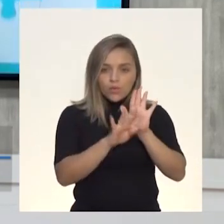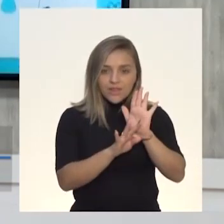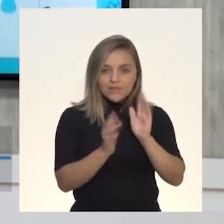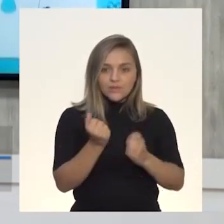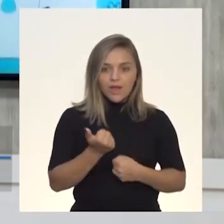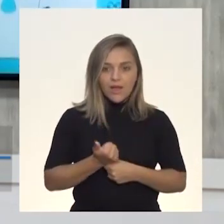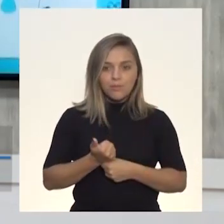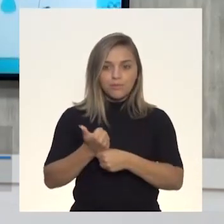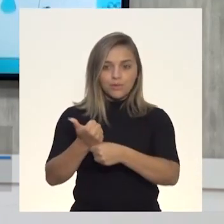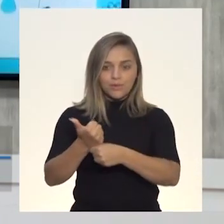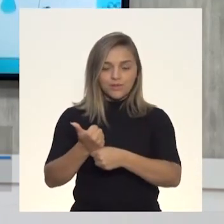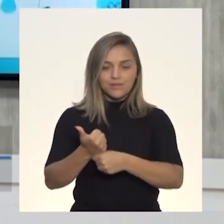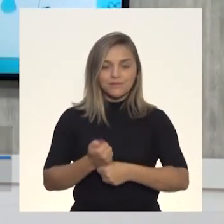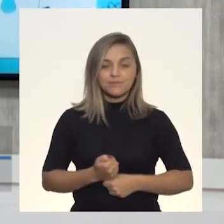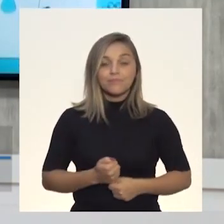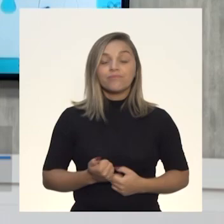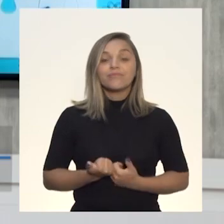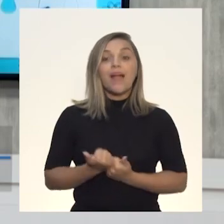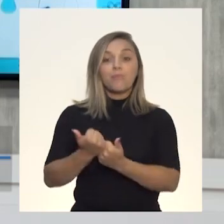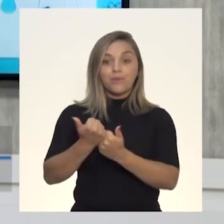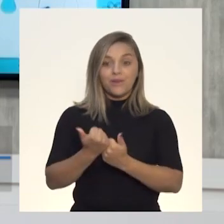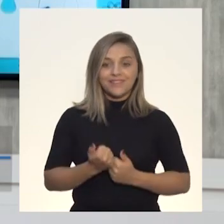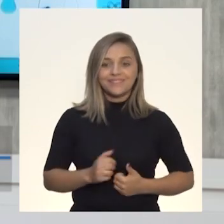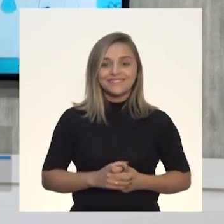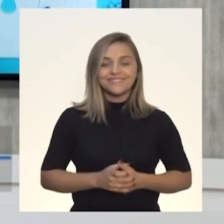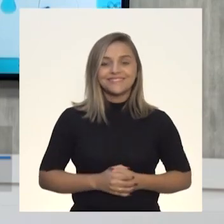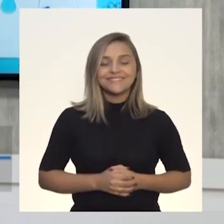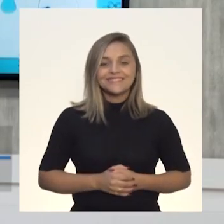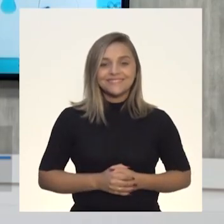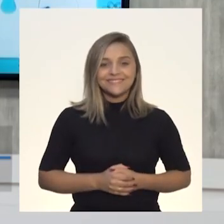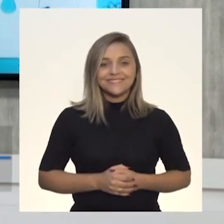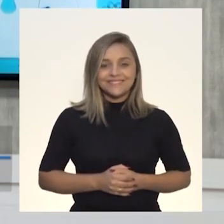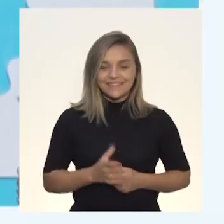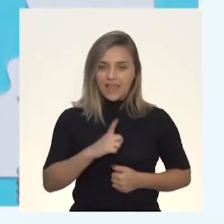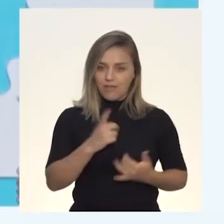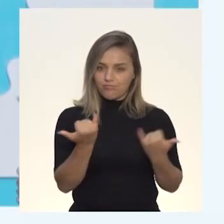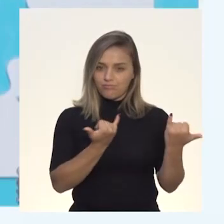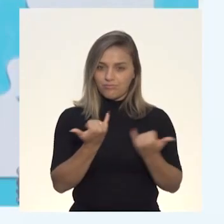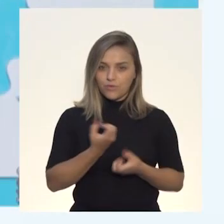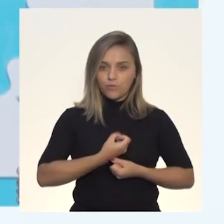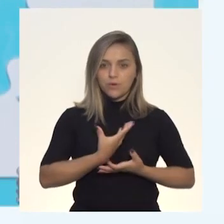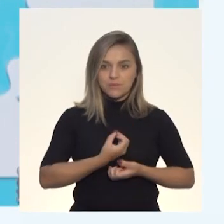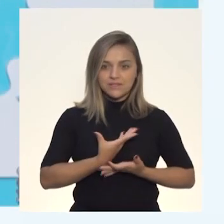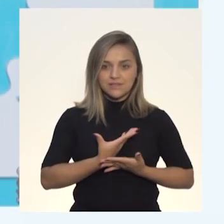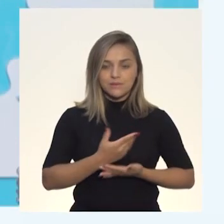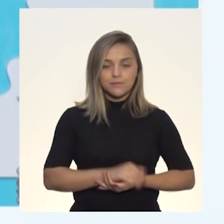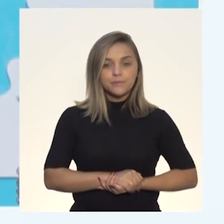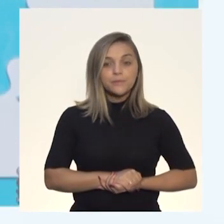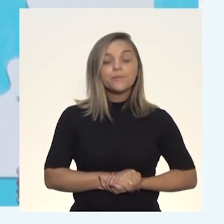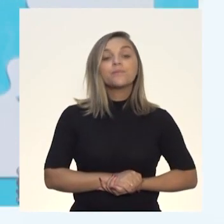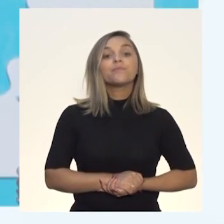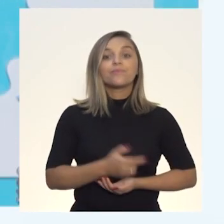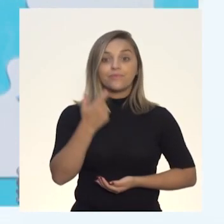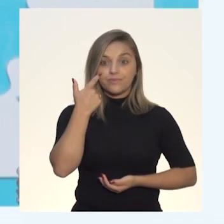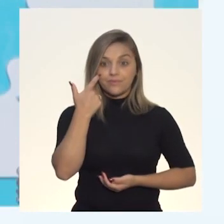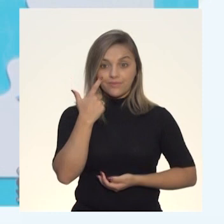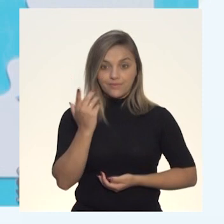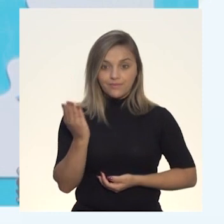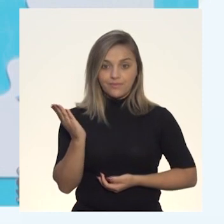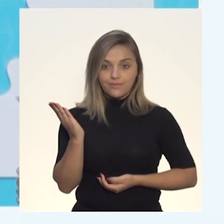eles fornecem muita informação, tudo bem? Vê se aí, na sua telinha, diz, é o texto de número 3, deixa eu